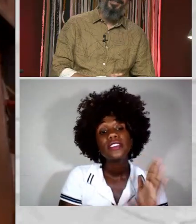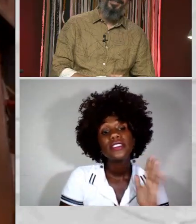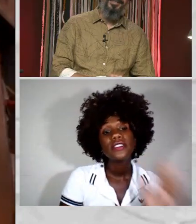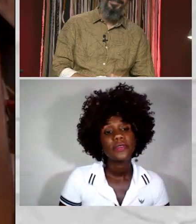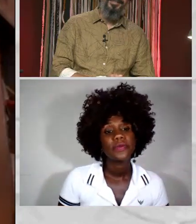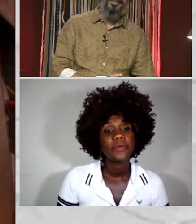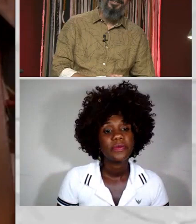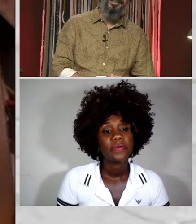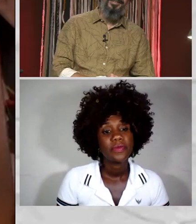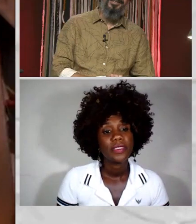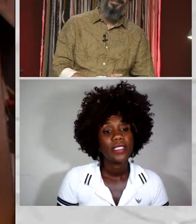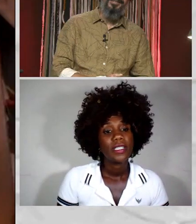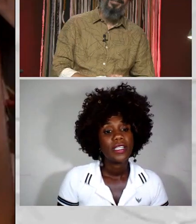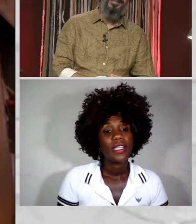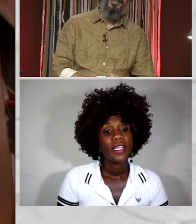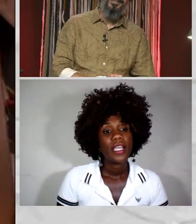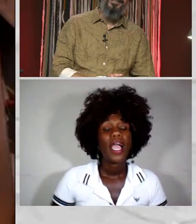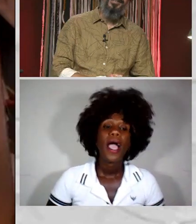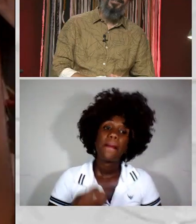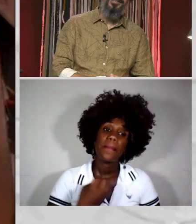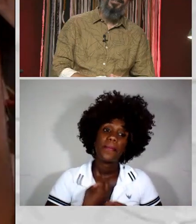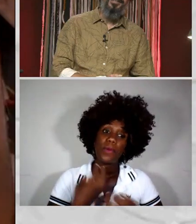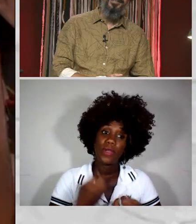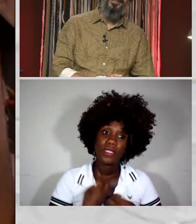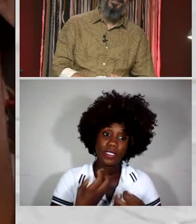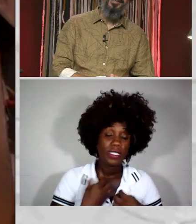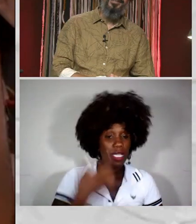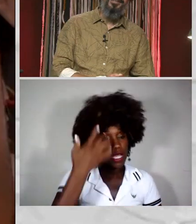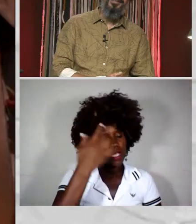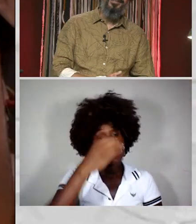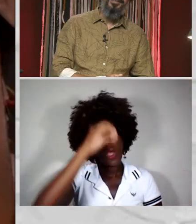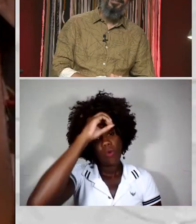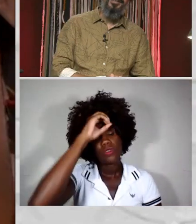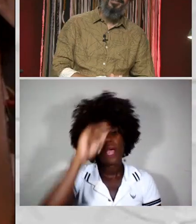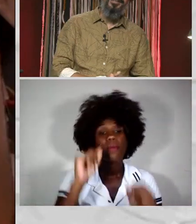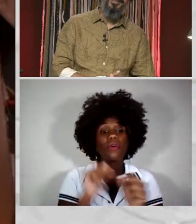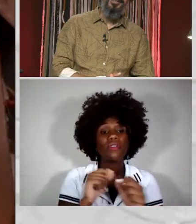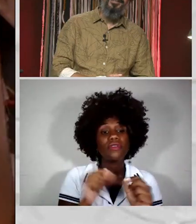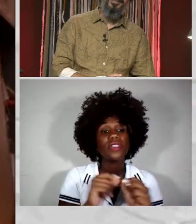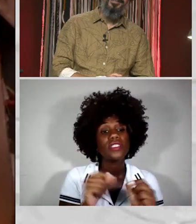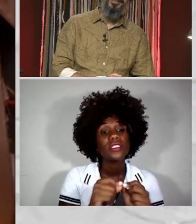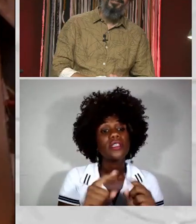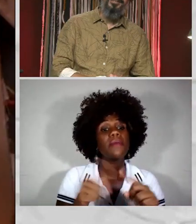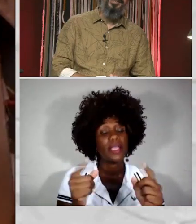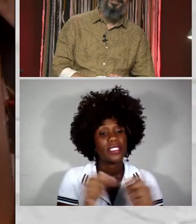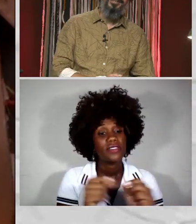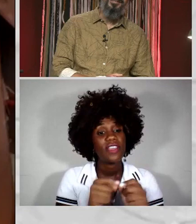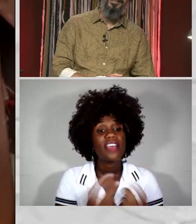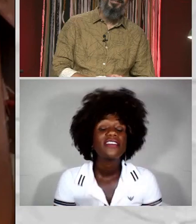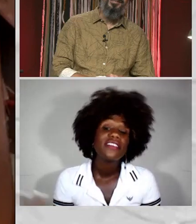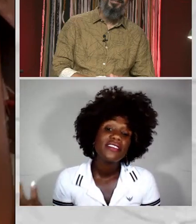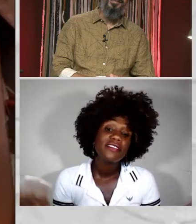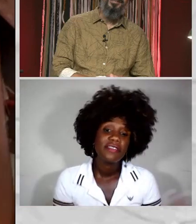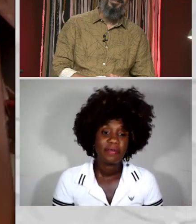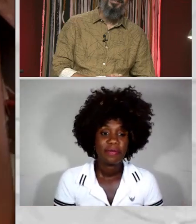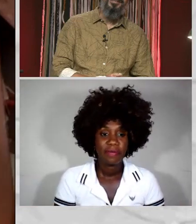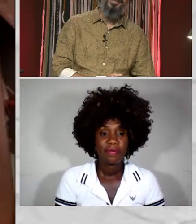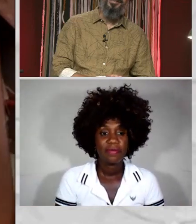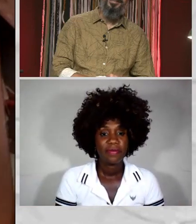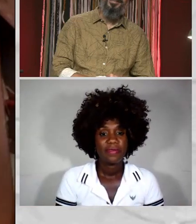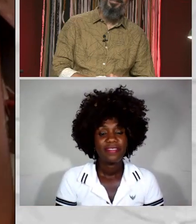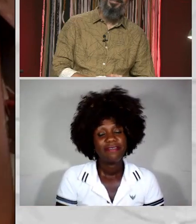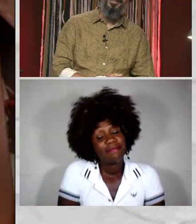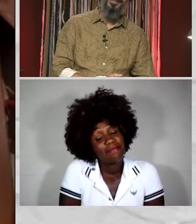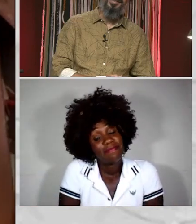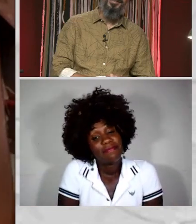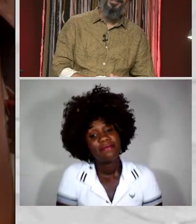seguinte, a poesia não sabe o que fazer, mas faz. Então é isso que eu deixo